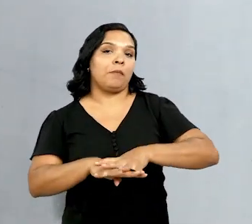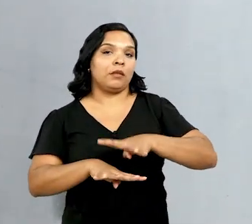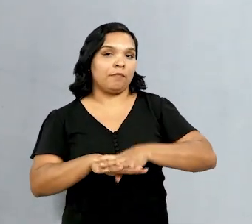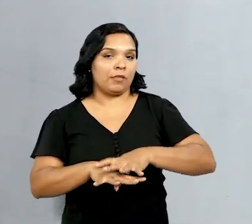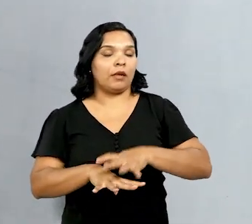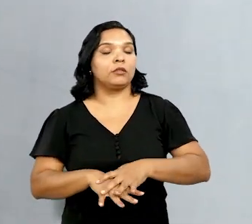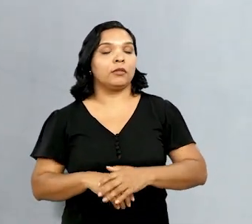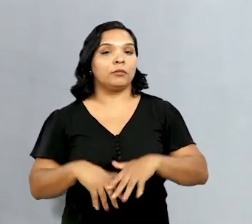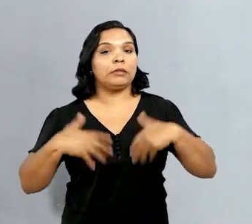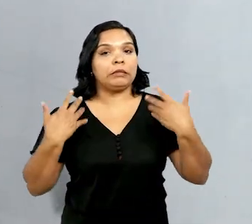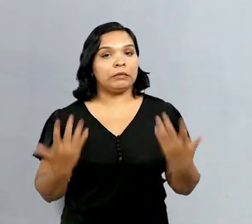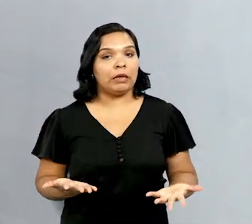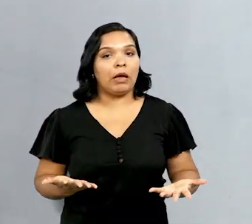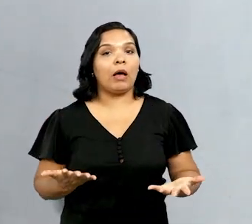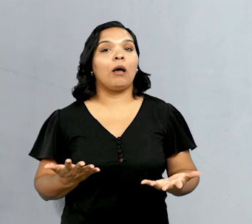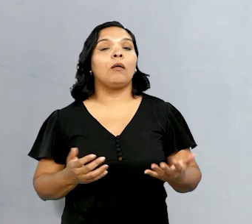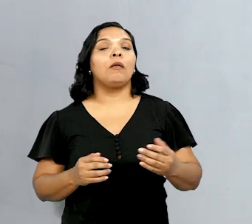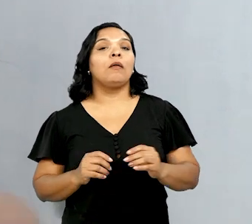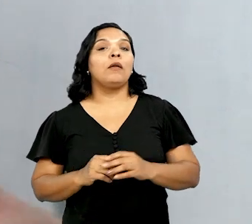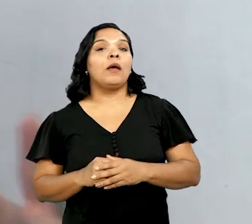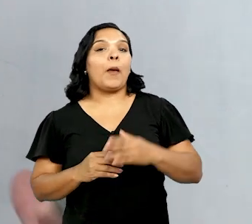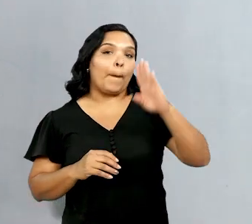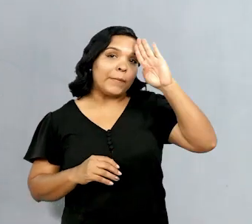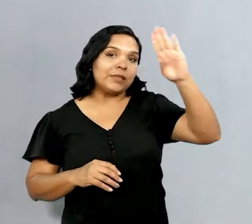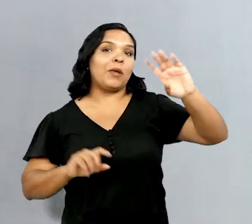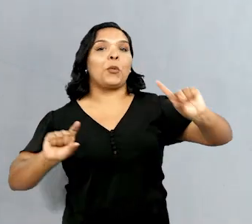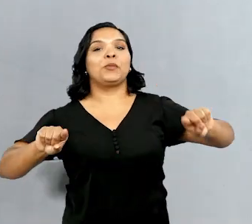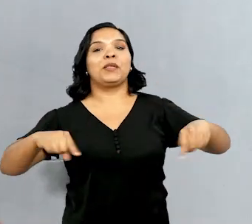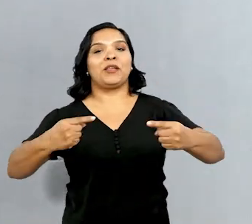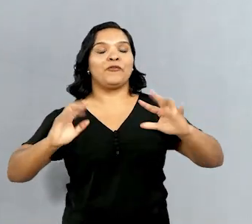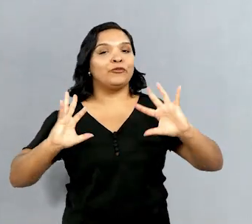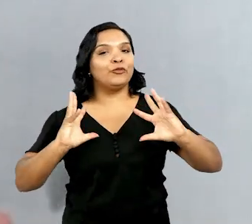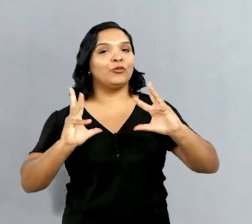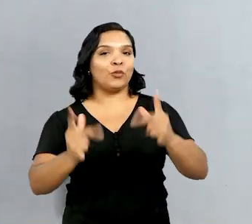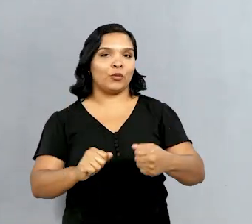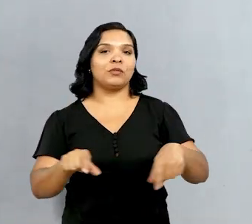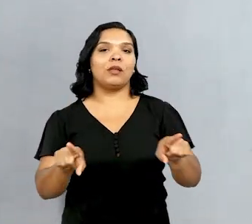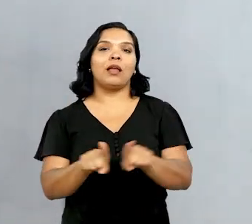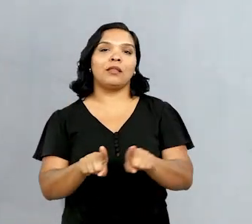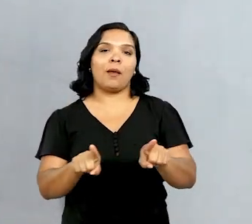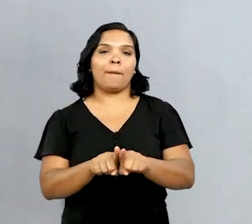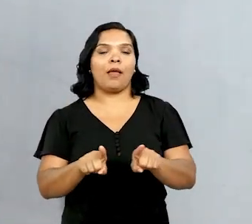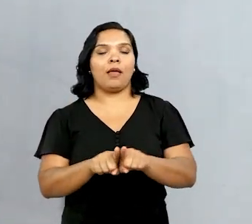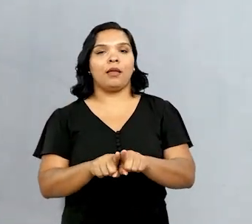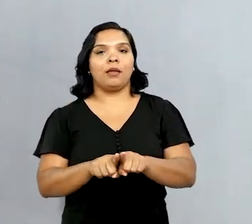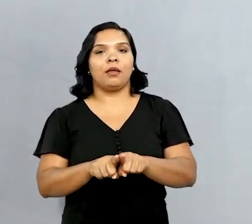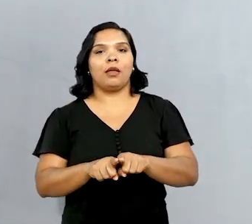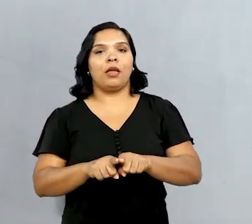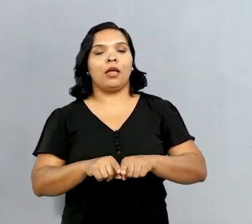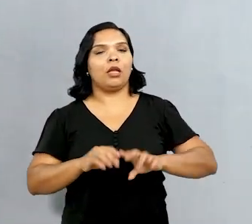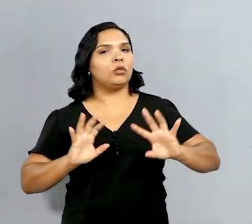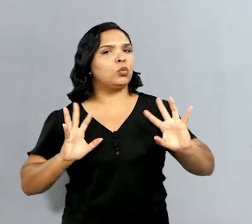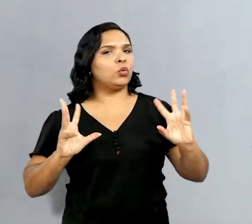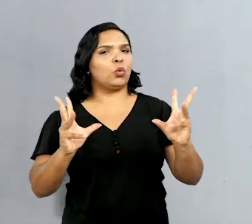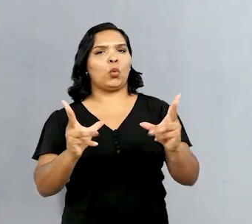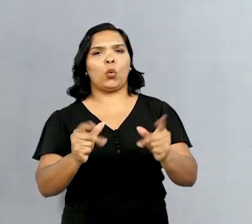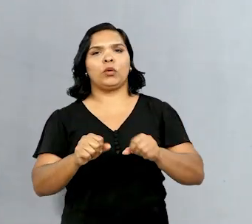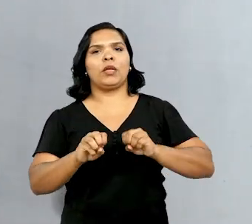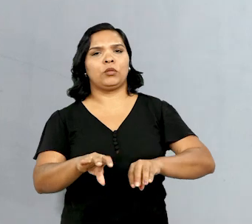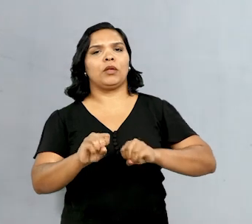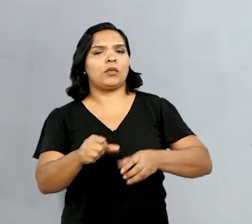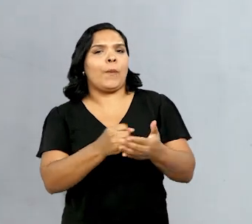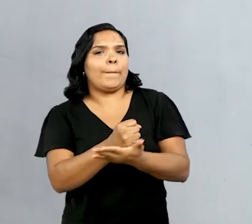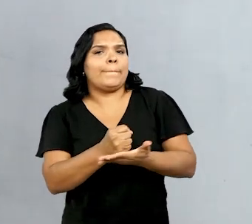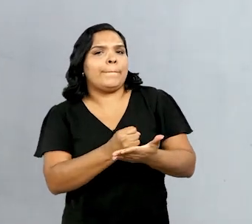pela matemática. Então, esse com certeza é o principal desafio de todos. E é claro, né, durante toda